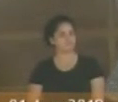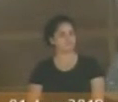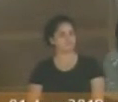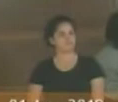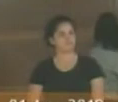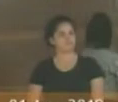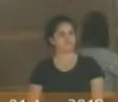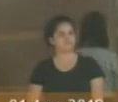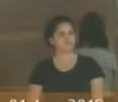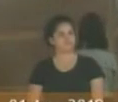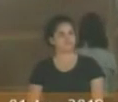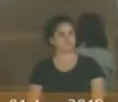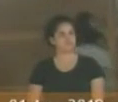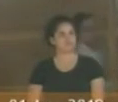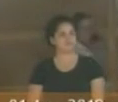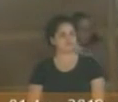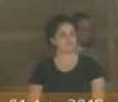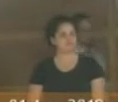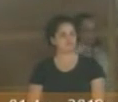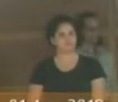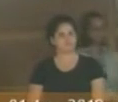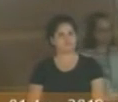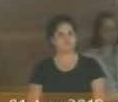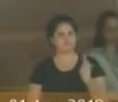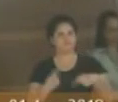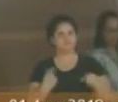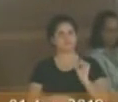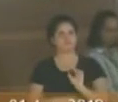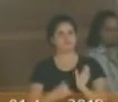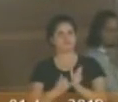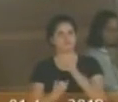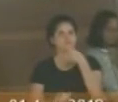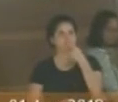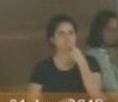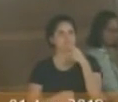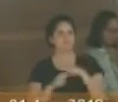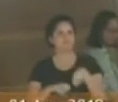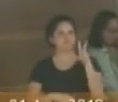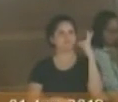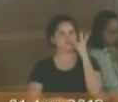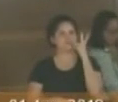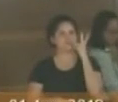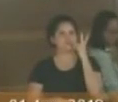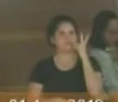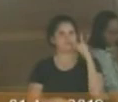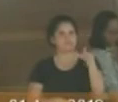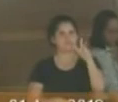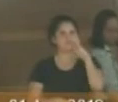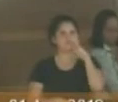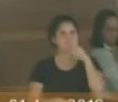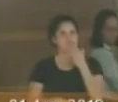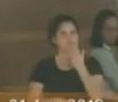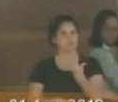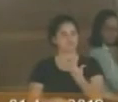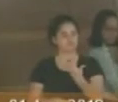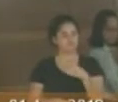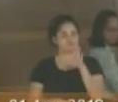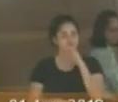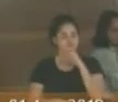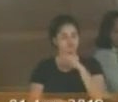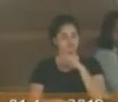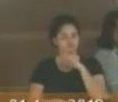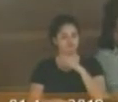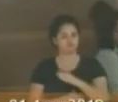Ok. Aqui está uma... Em discussão única, requerimento verbal da vereadora, de autoria da vereadora Luciana Valverde, solicitou regime de